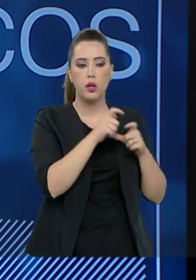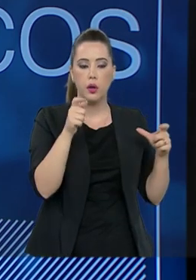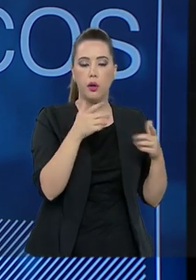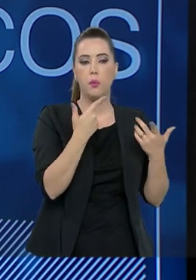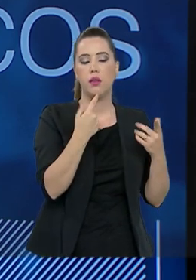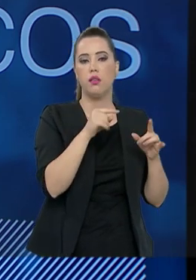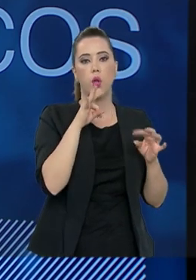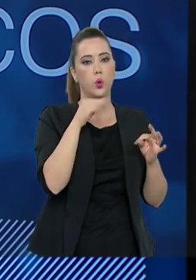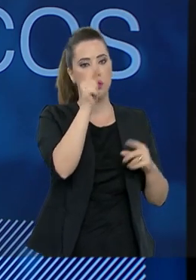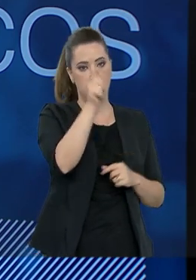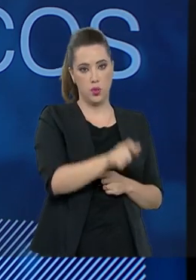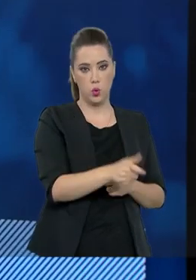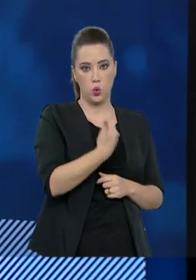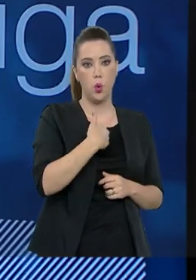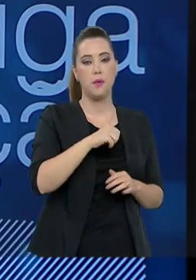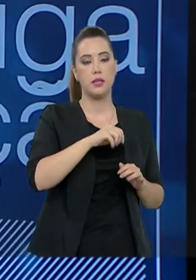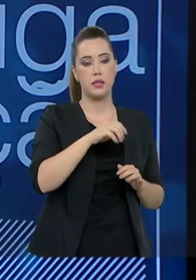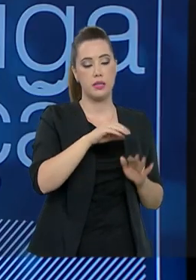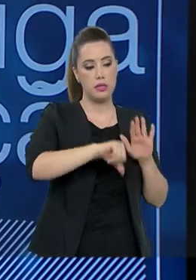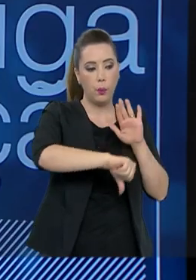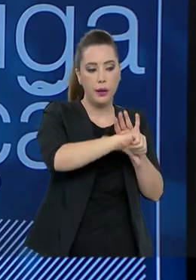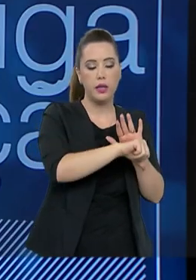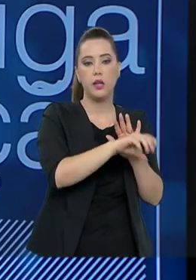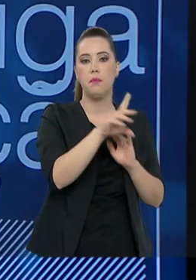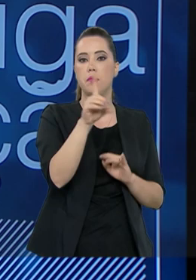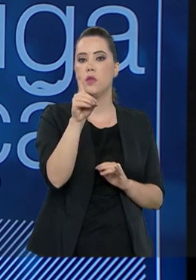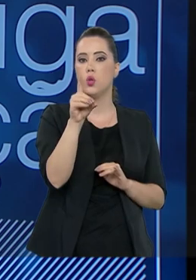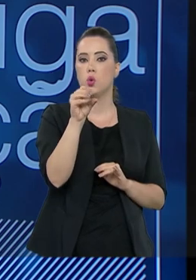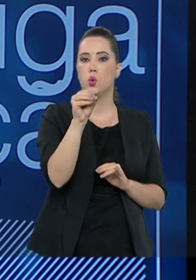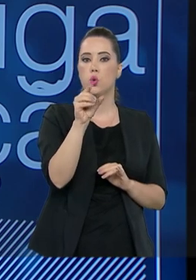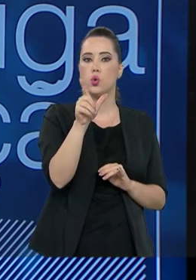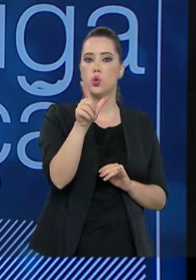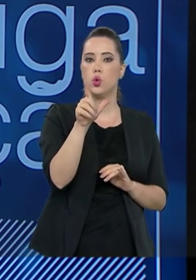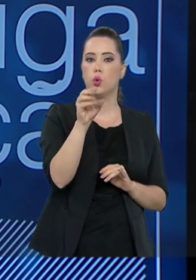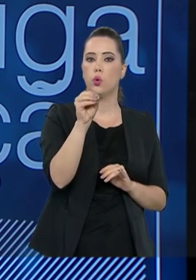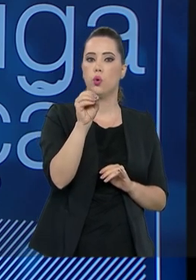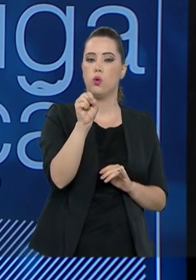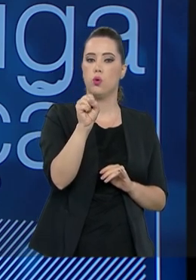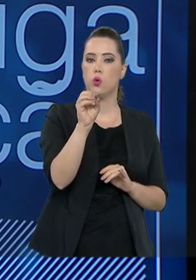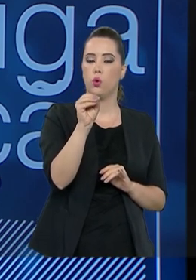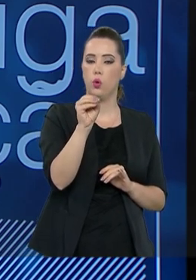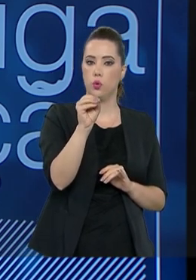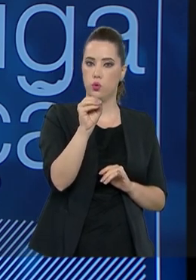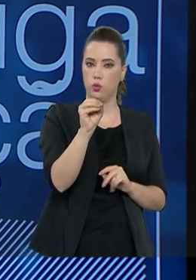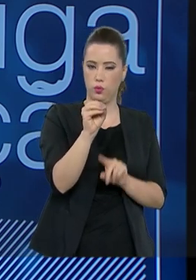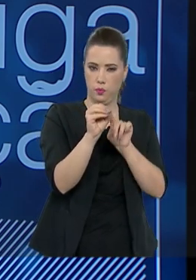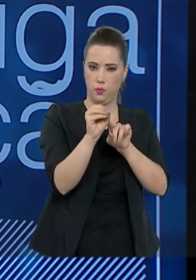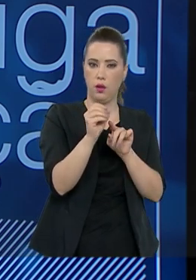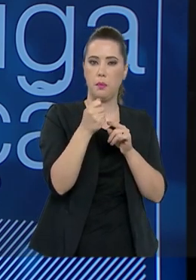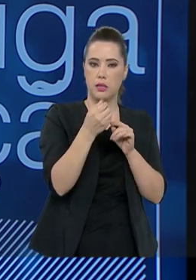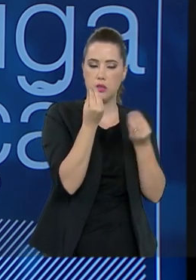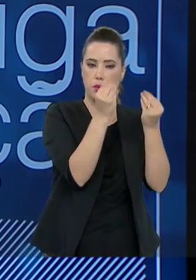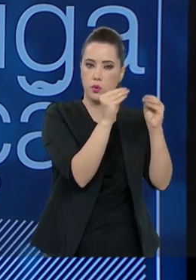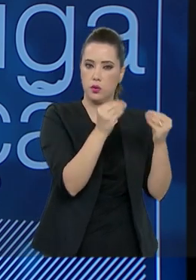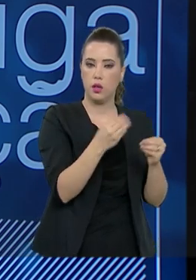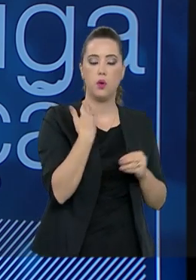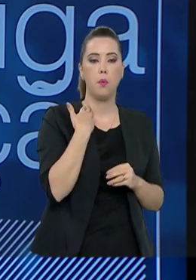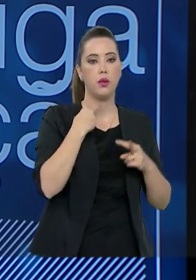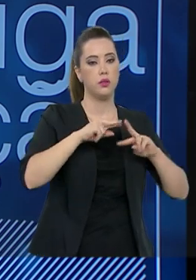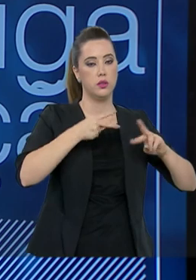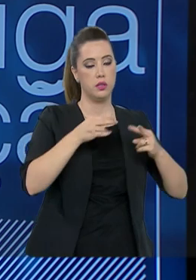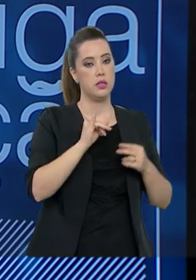crime intencional deve ser cadastrado no banco de dados se o Congresso Nacional aprovar essa